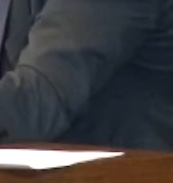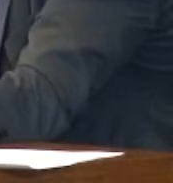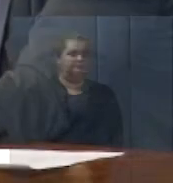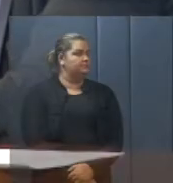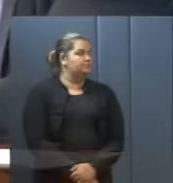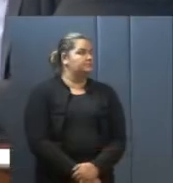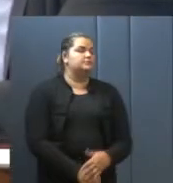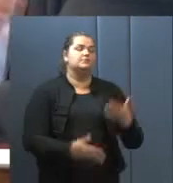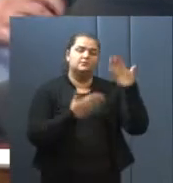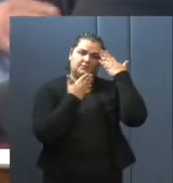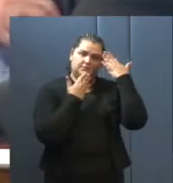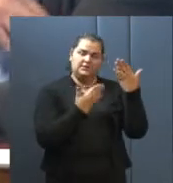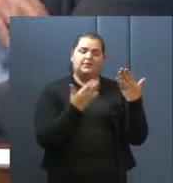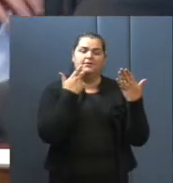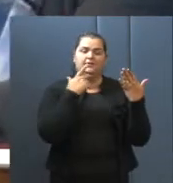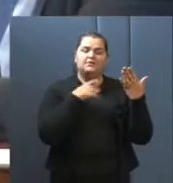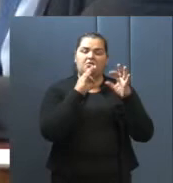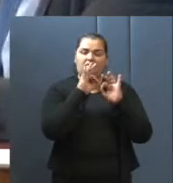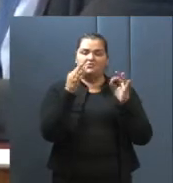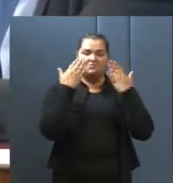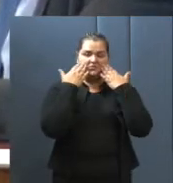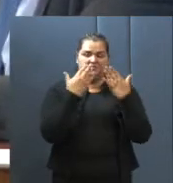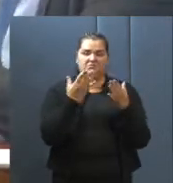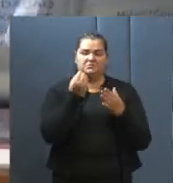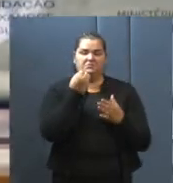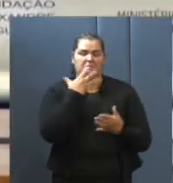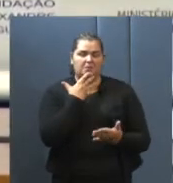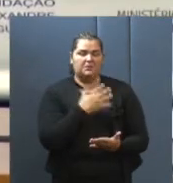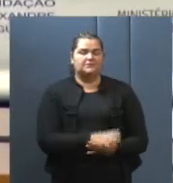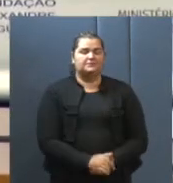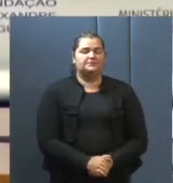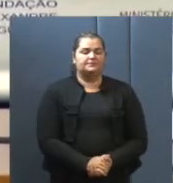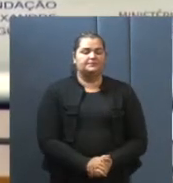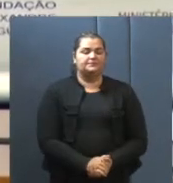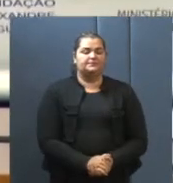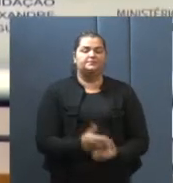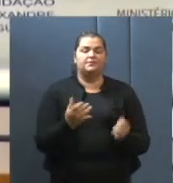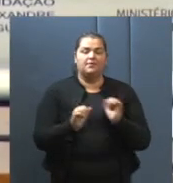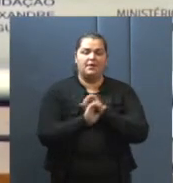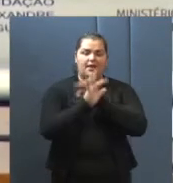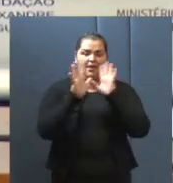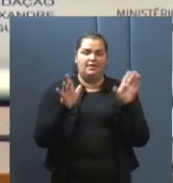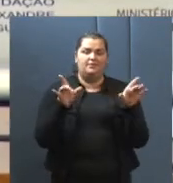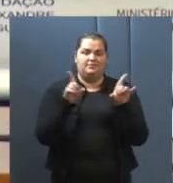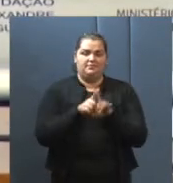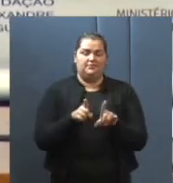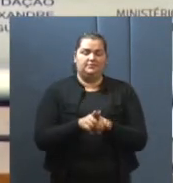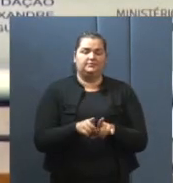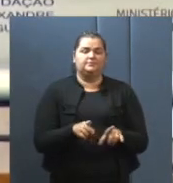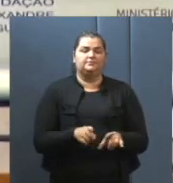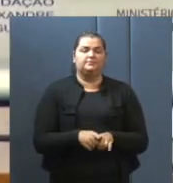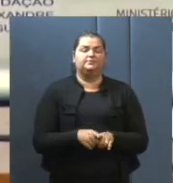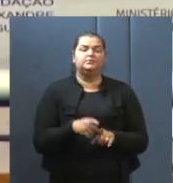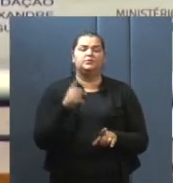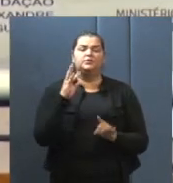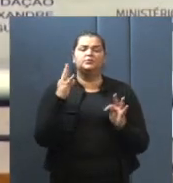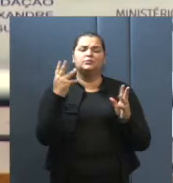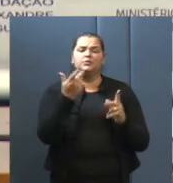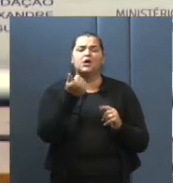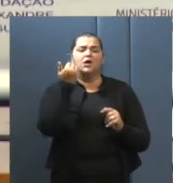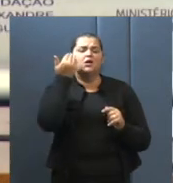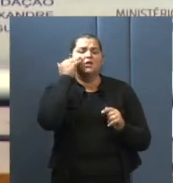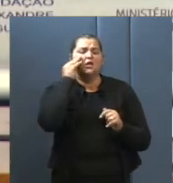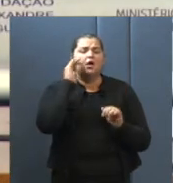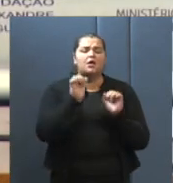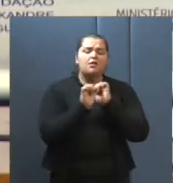Muitíssimo obrigado, Caio, pela excelente apresentação, muito didática, muito clara. Eu acho que deu para todos nós